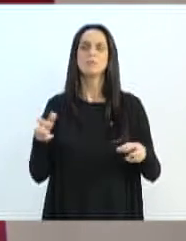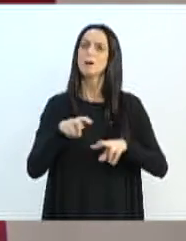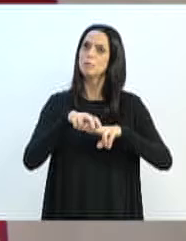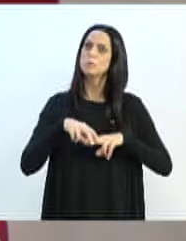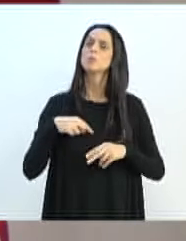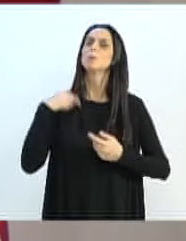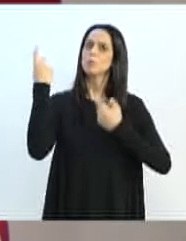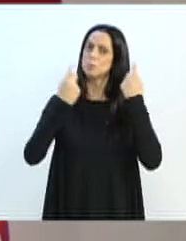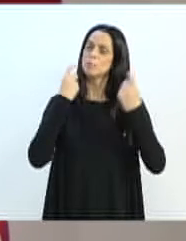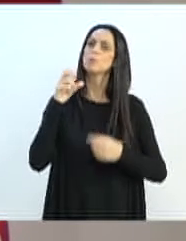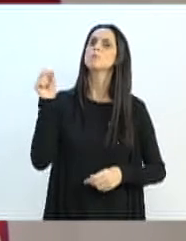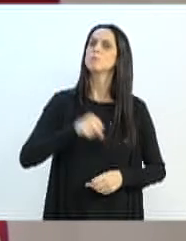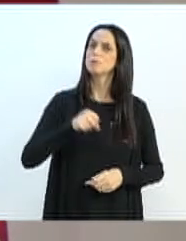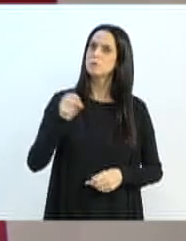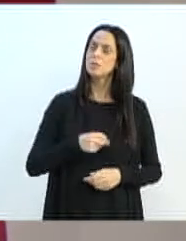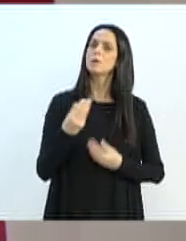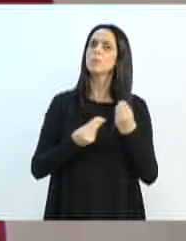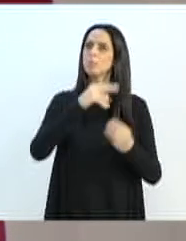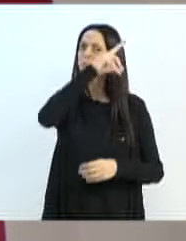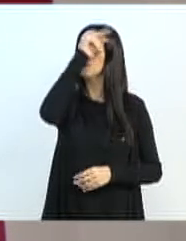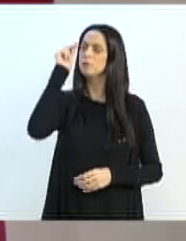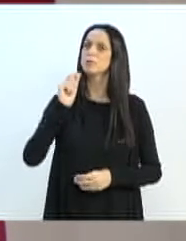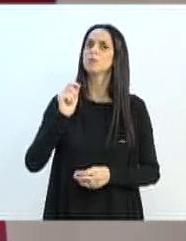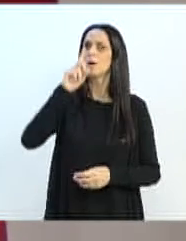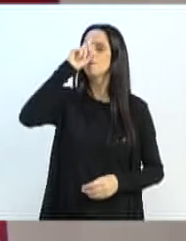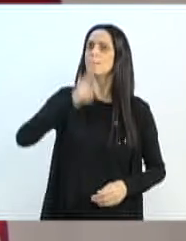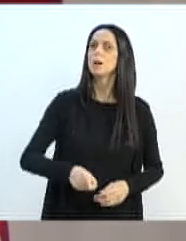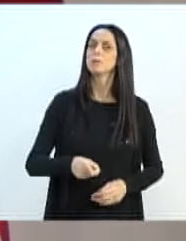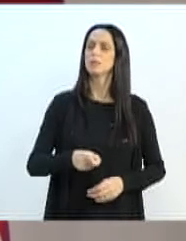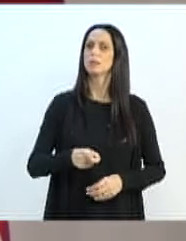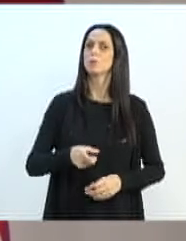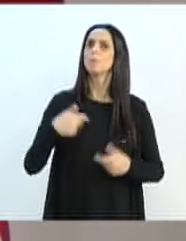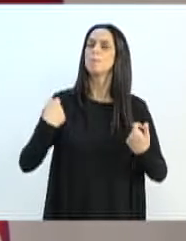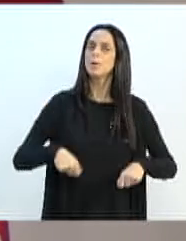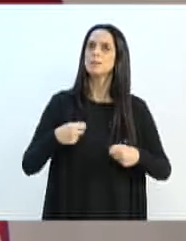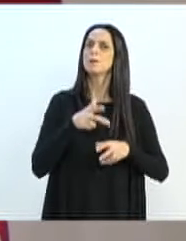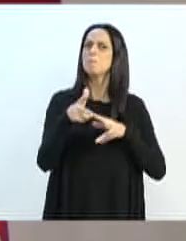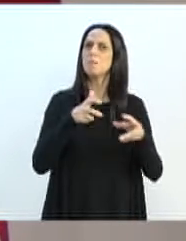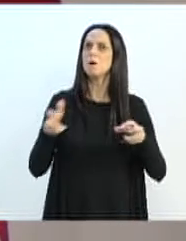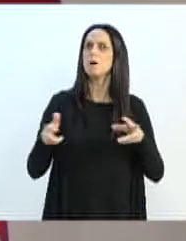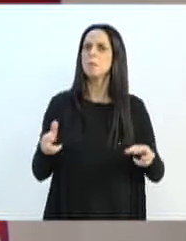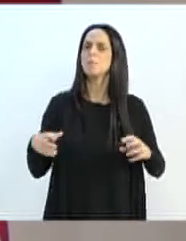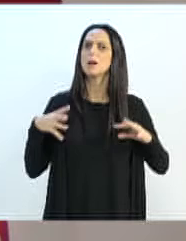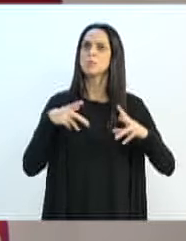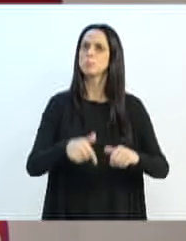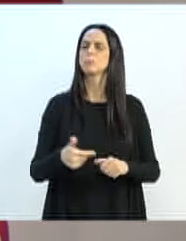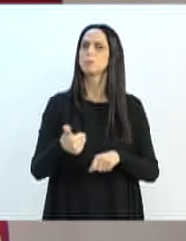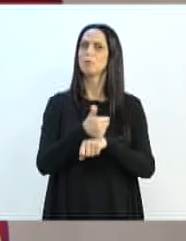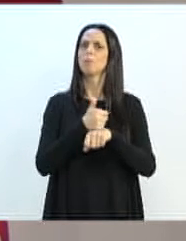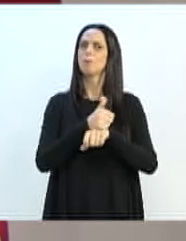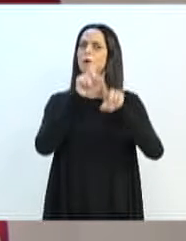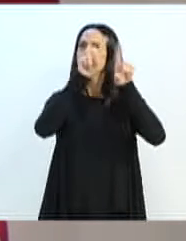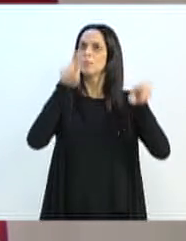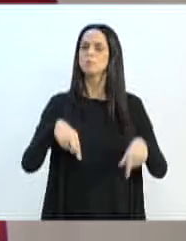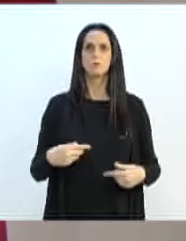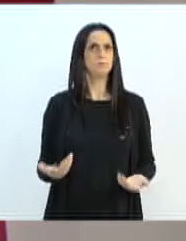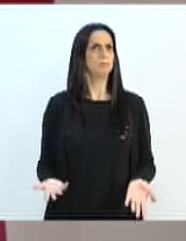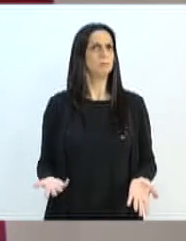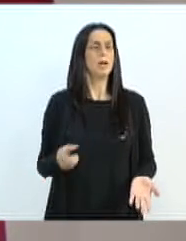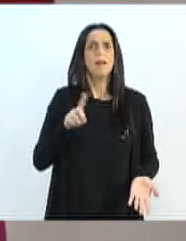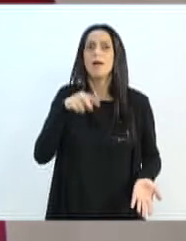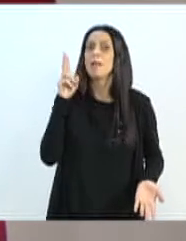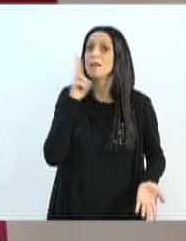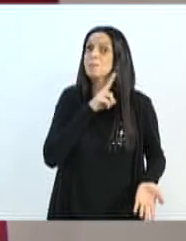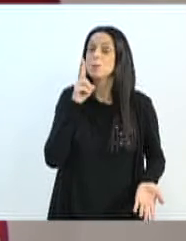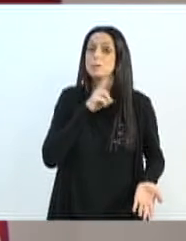preocupação, sim, que o poder público esteja pautando essa obrigatoriedade, essa discricionariedade de um produto que está em uso